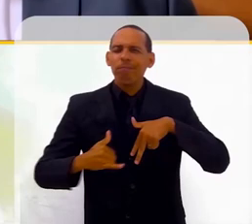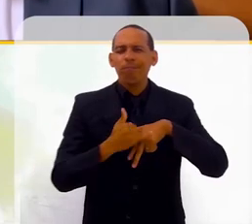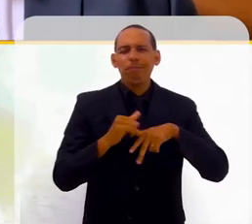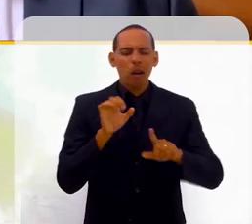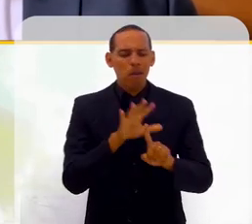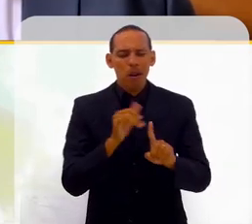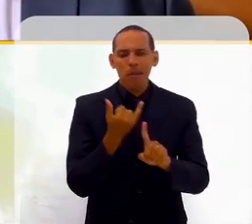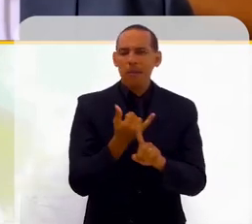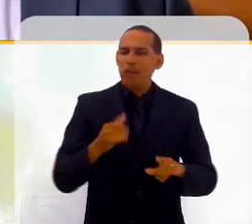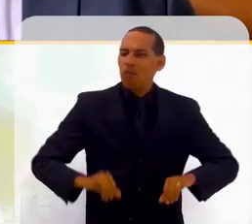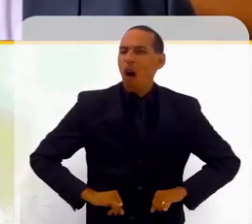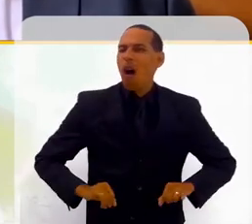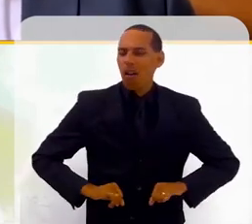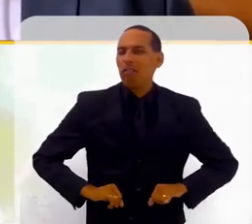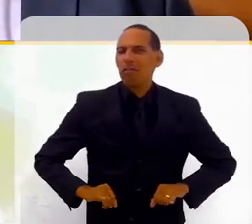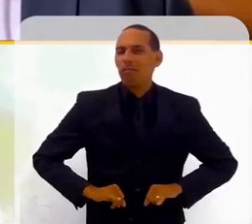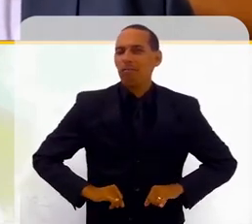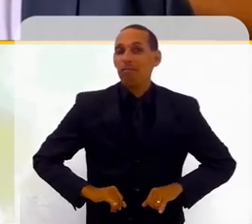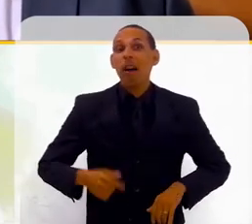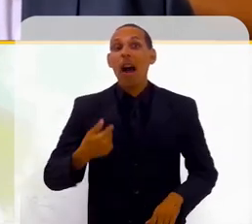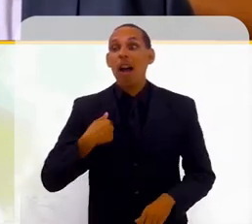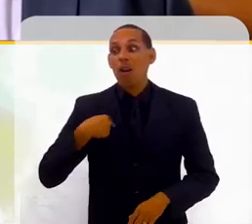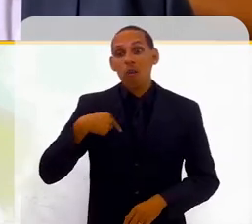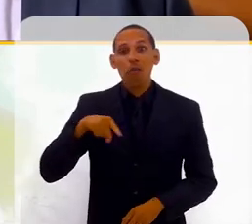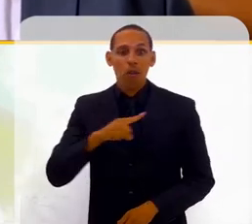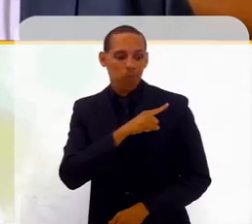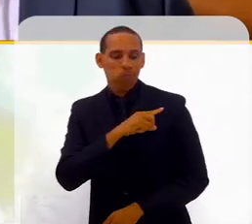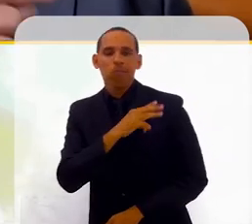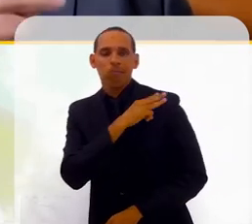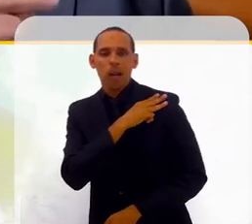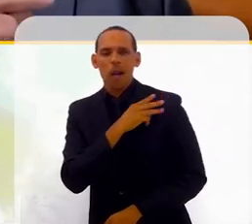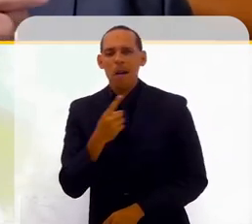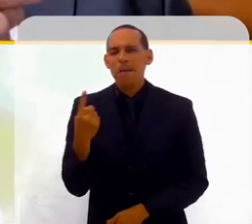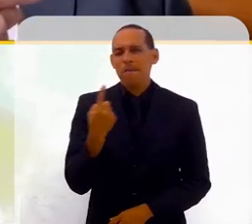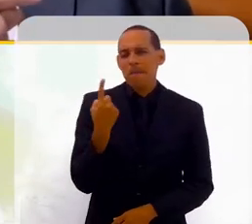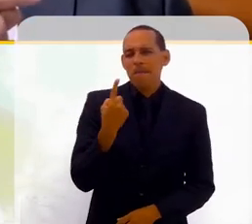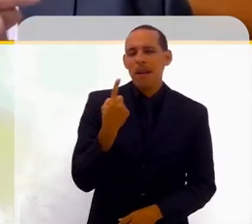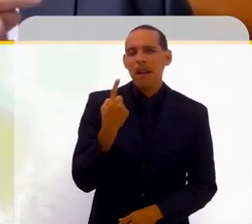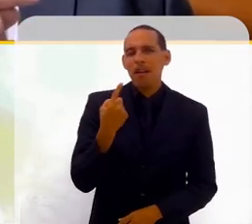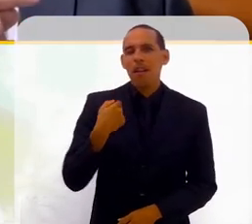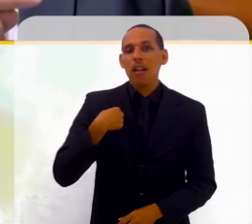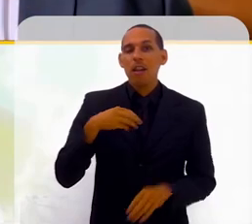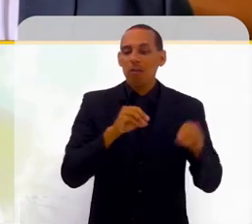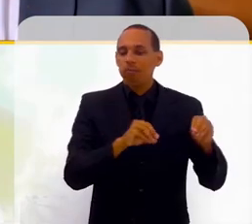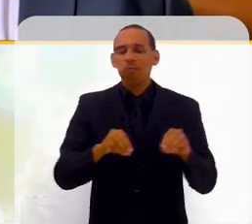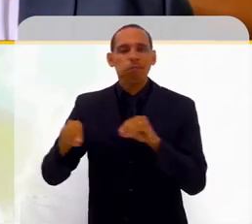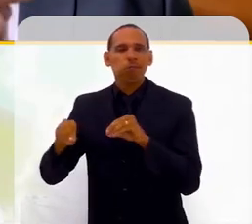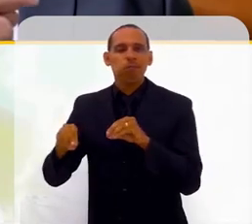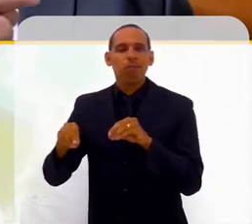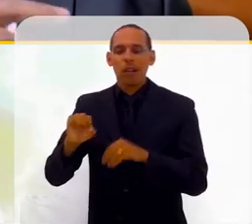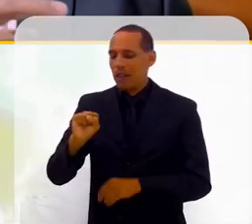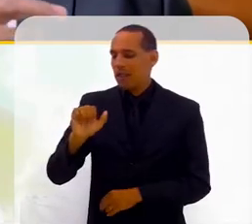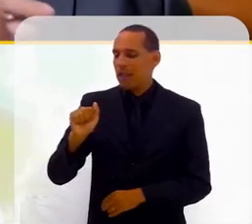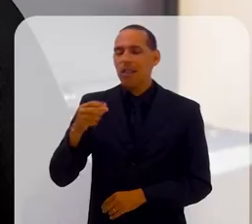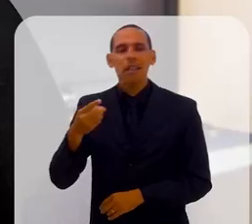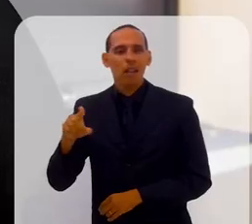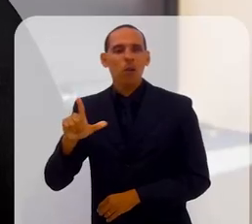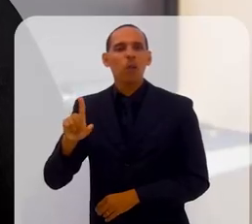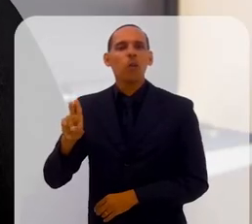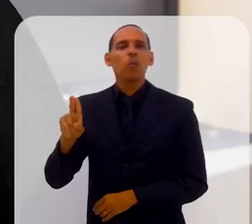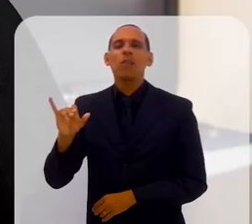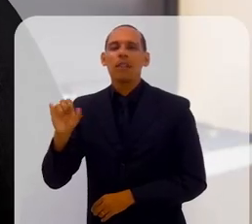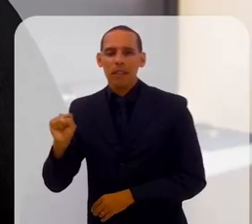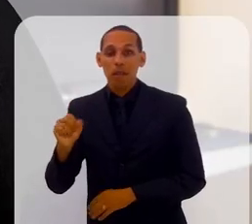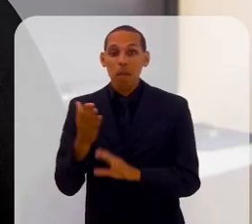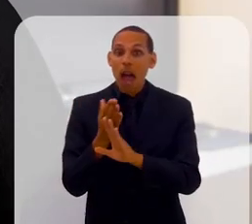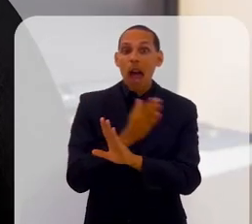aí no São João dos Patos. E aí, o que aconteceu? Eu fui fazer o primeiro ano do ensino médio e mudei para São Luís, que a minha mãe, na época, já estava morando em São Luís. Como é que você